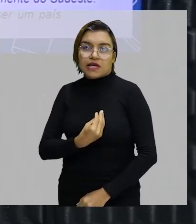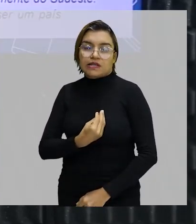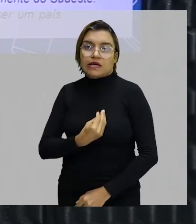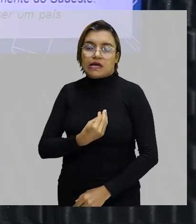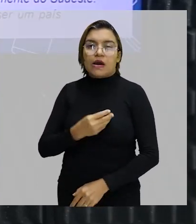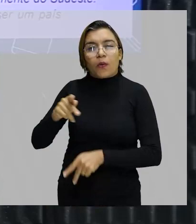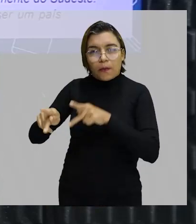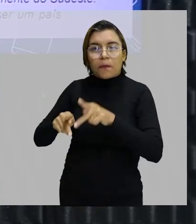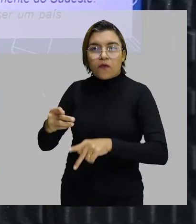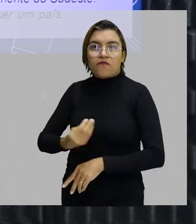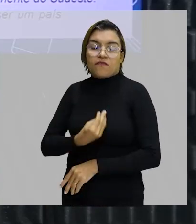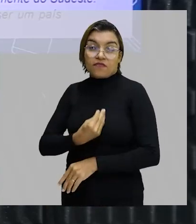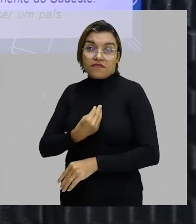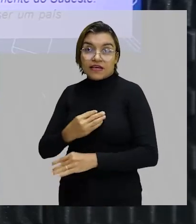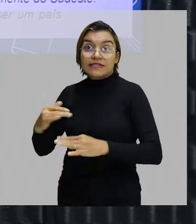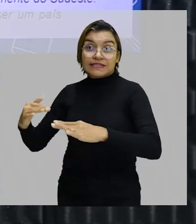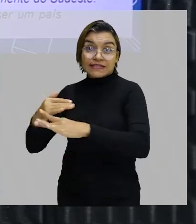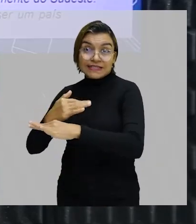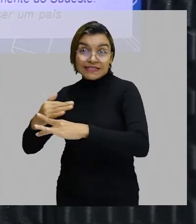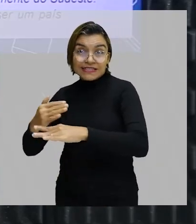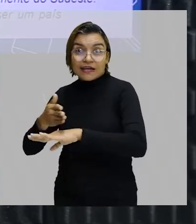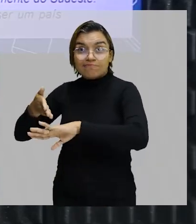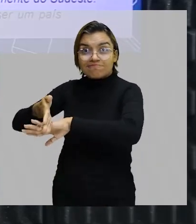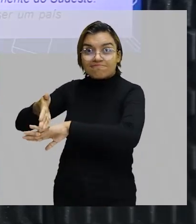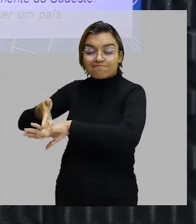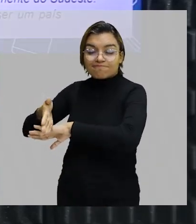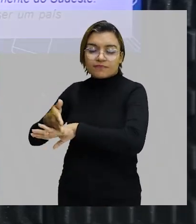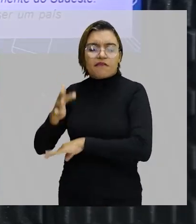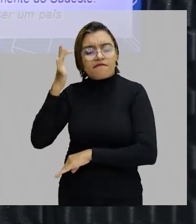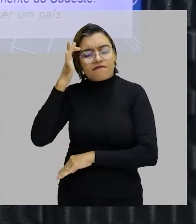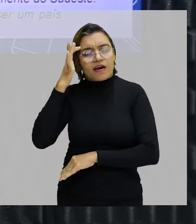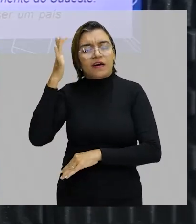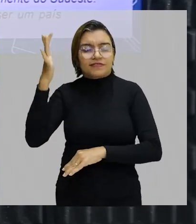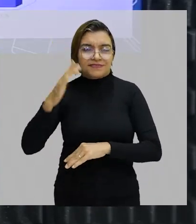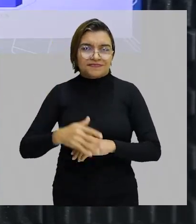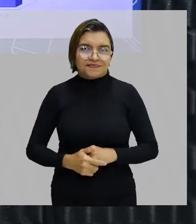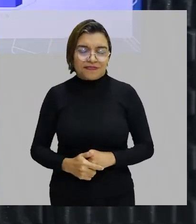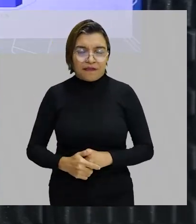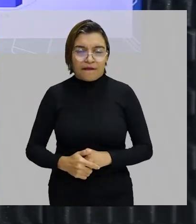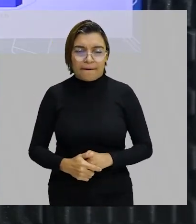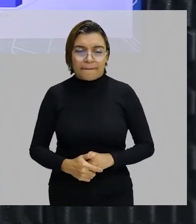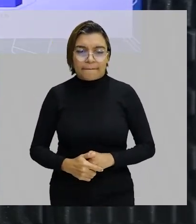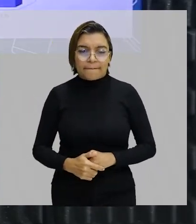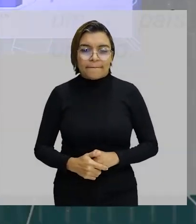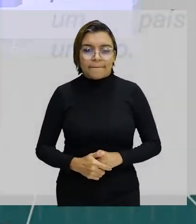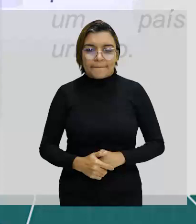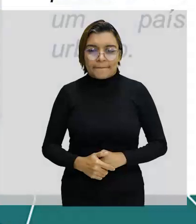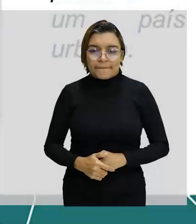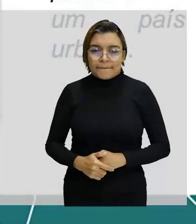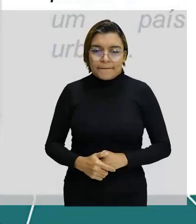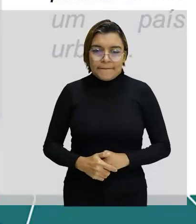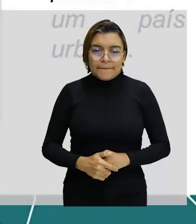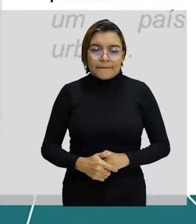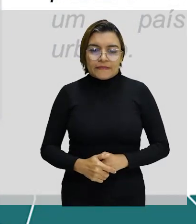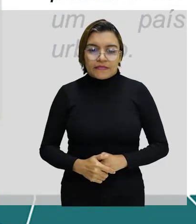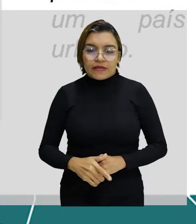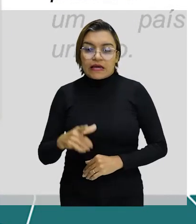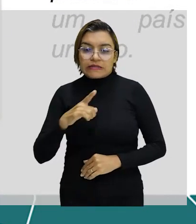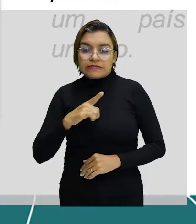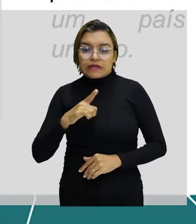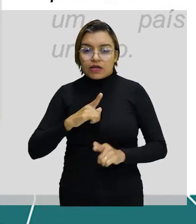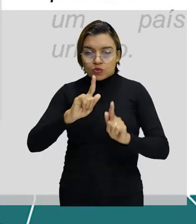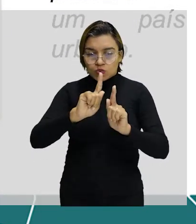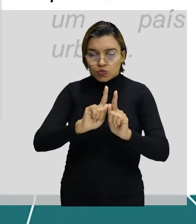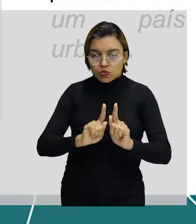Beleza, né? Ah, Marcos, está muito fácil. É facinho mesmo, é muito sucesso. Vamos olhar em dados aqui numéricos para